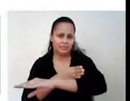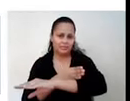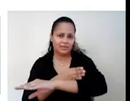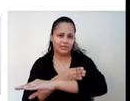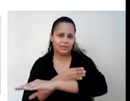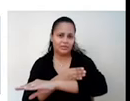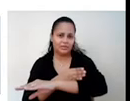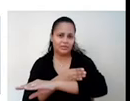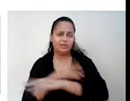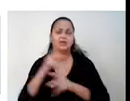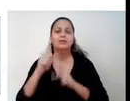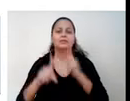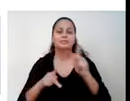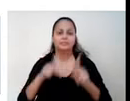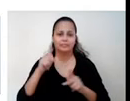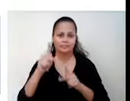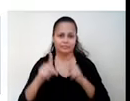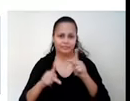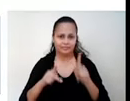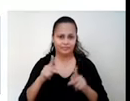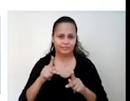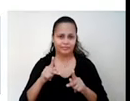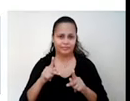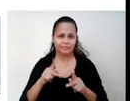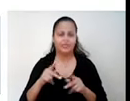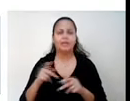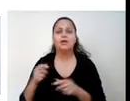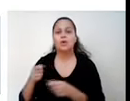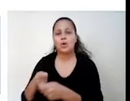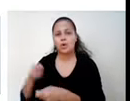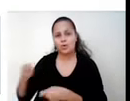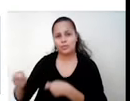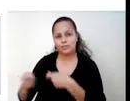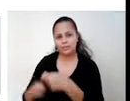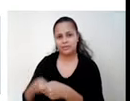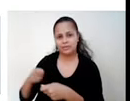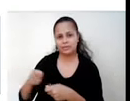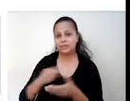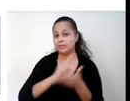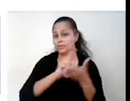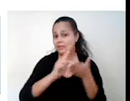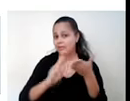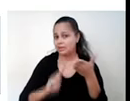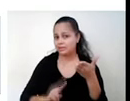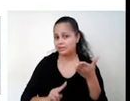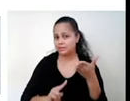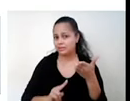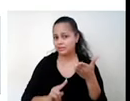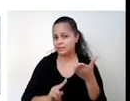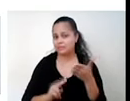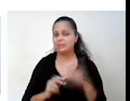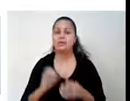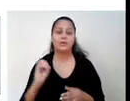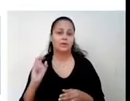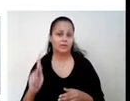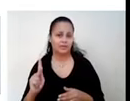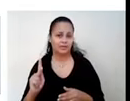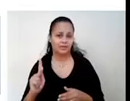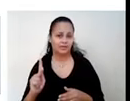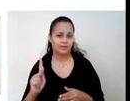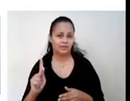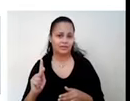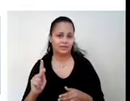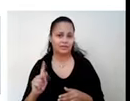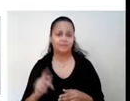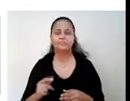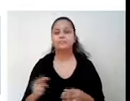referia-se então aos habitantes dos burgos, que eram comerciantes e artesãos. Ok? Então, a burguesia,